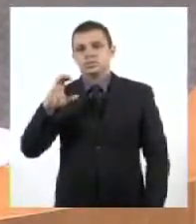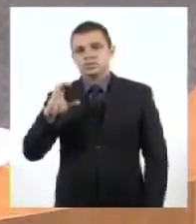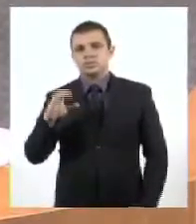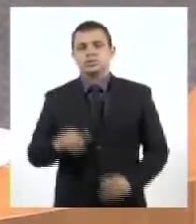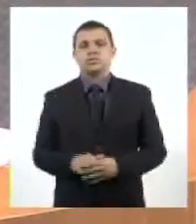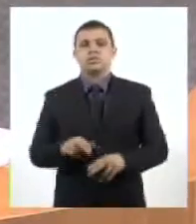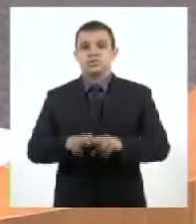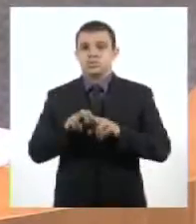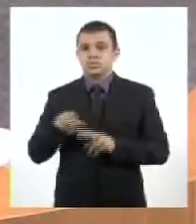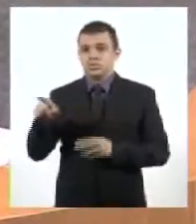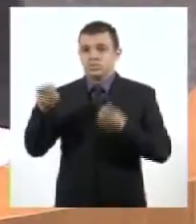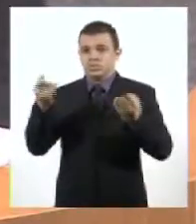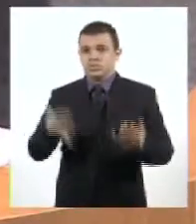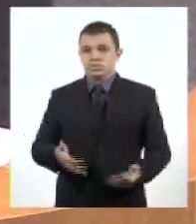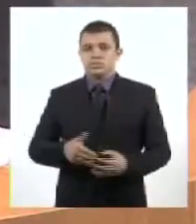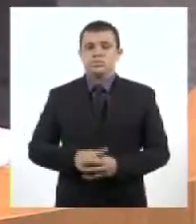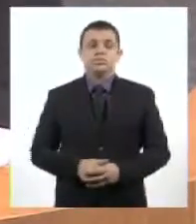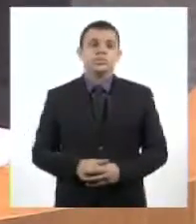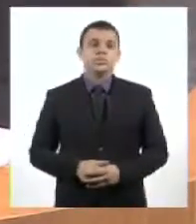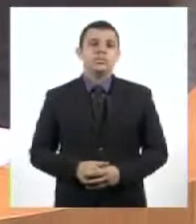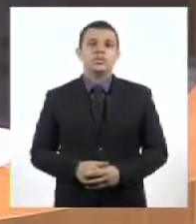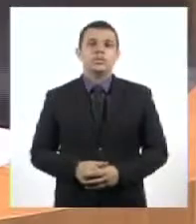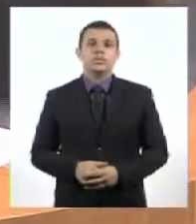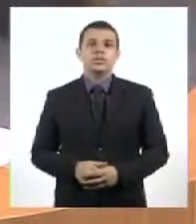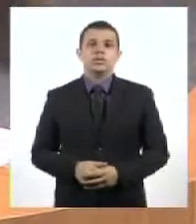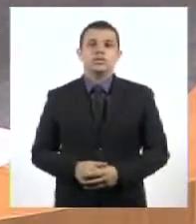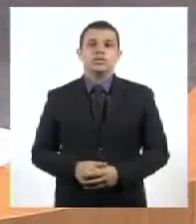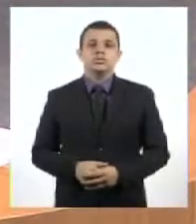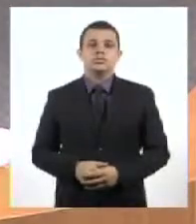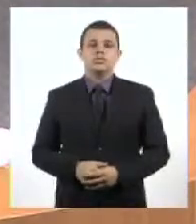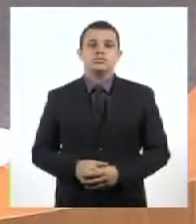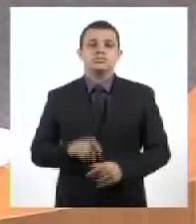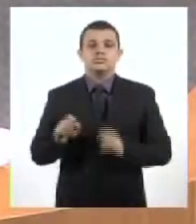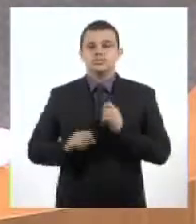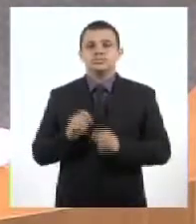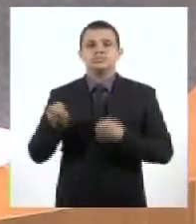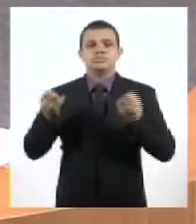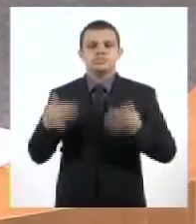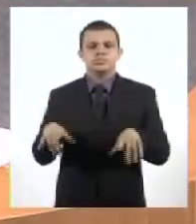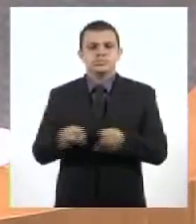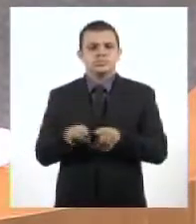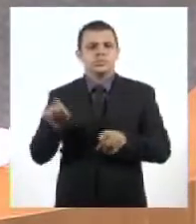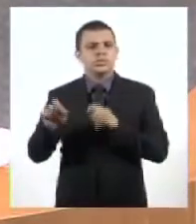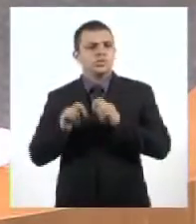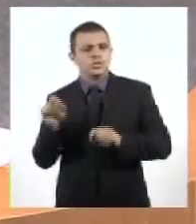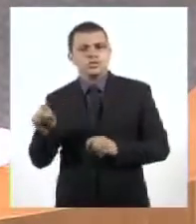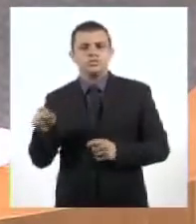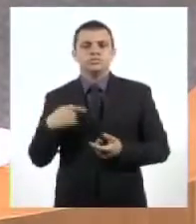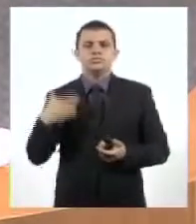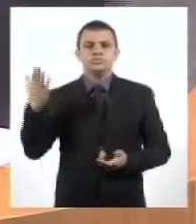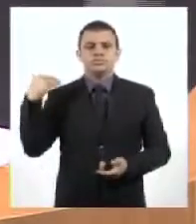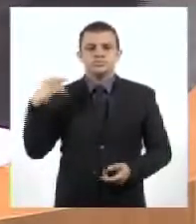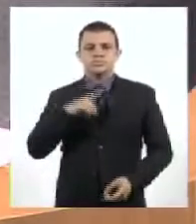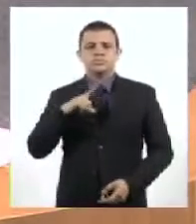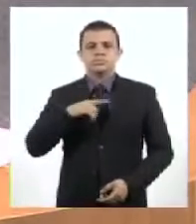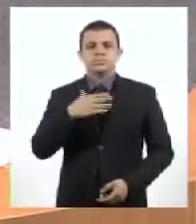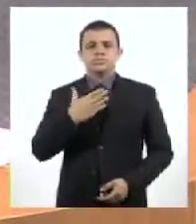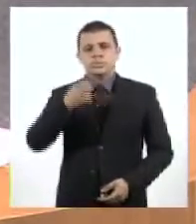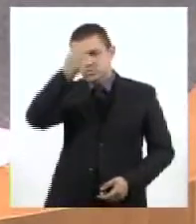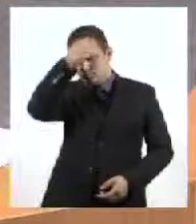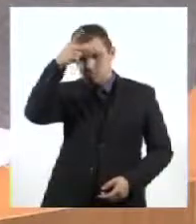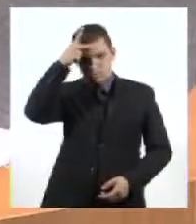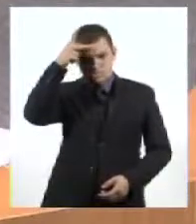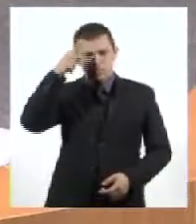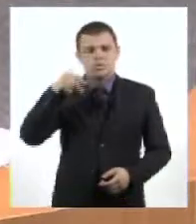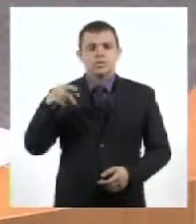onde ele coloca. E o que salta os olhos, senhoras e senhores, é que na chamada pública realizada pela Prefeitura, o